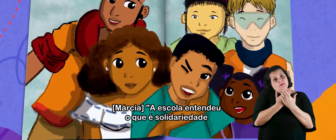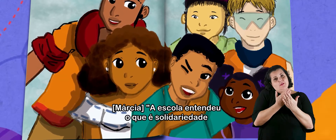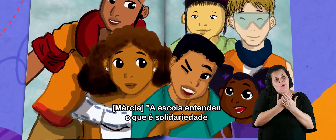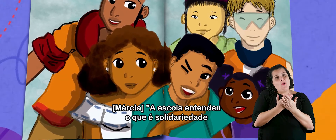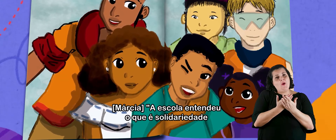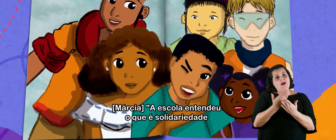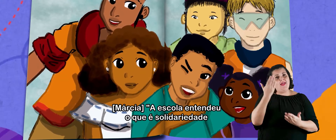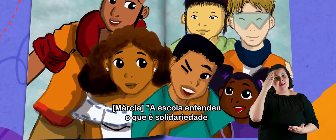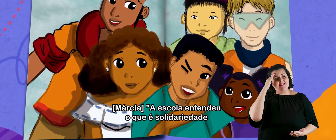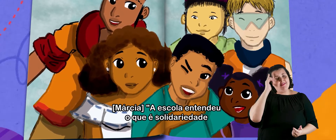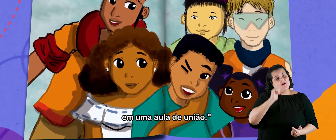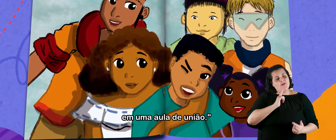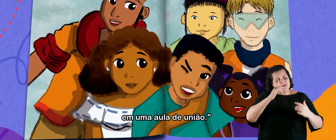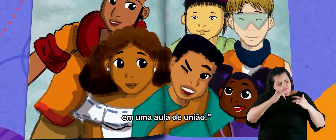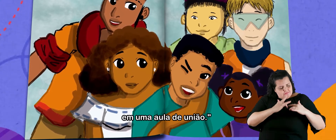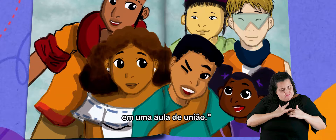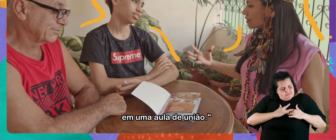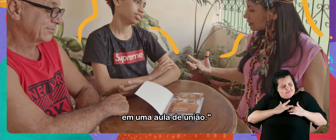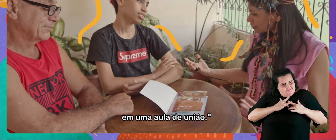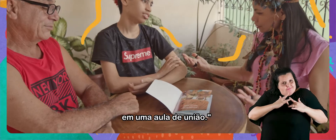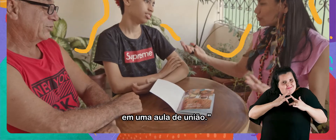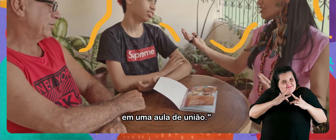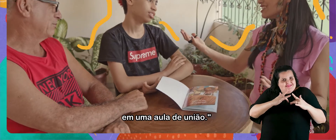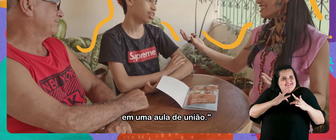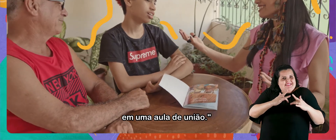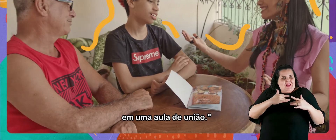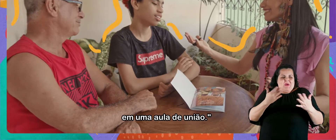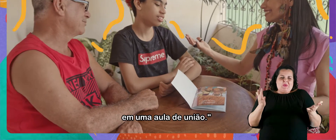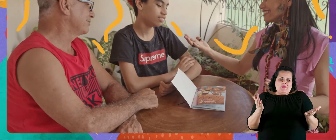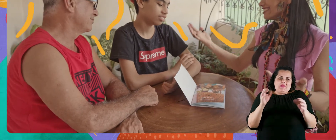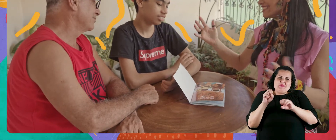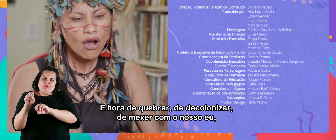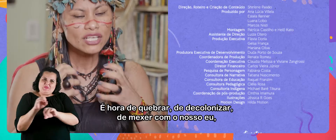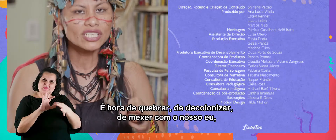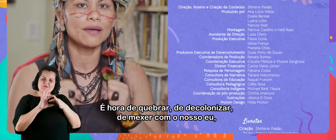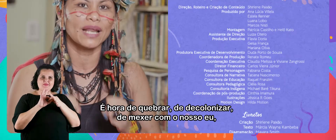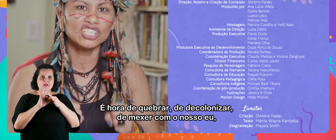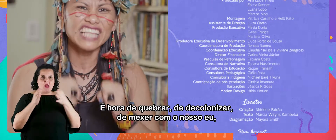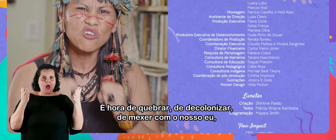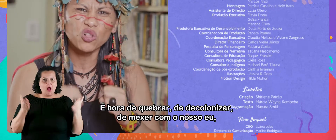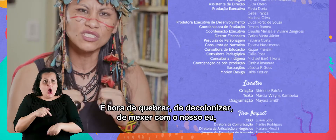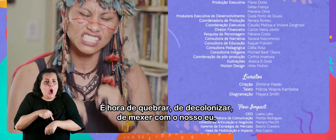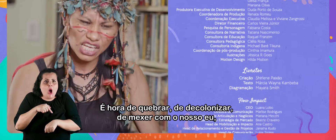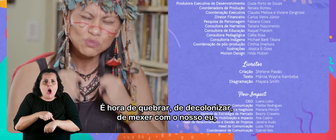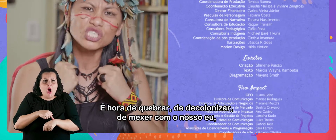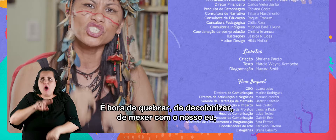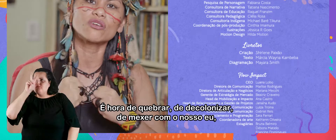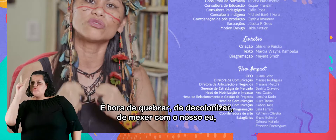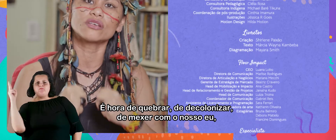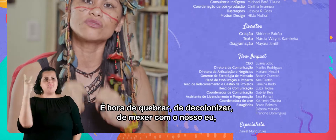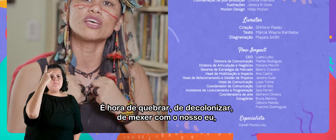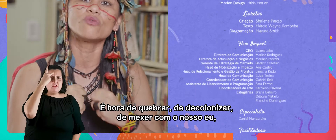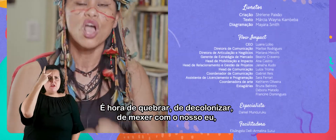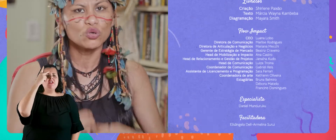é solidariedade em uma aula de união. É hora de quebrar, de decolonizar, de